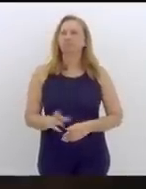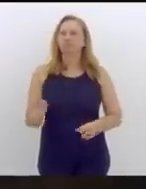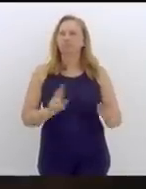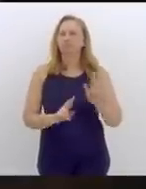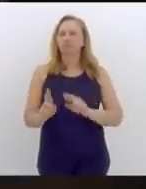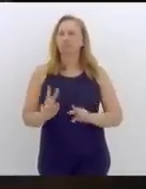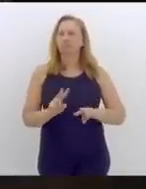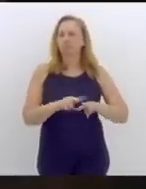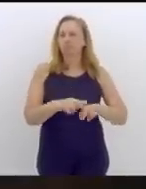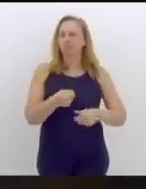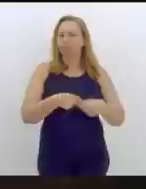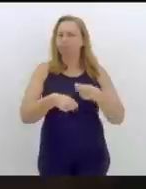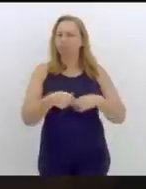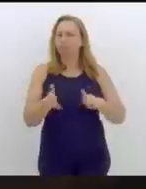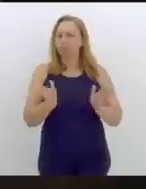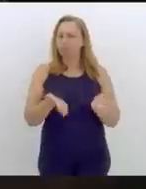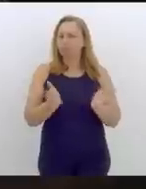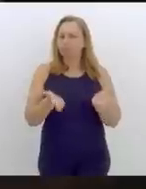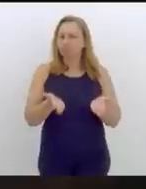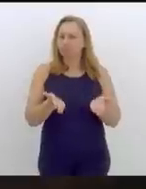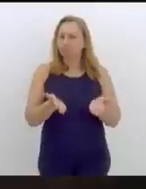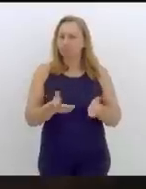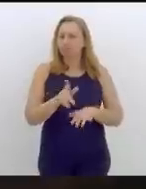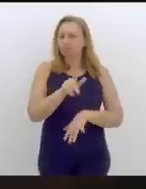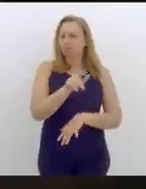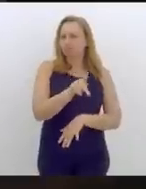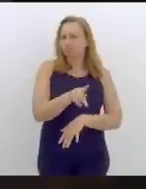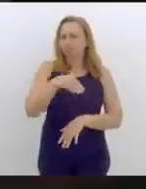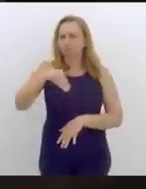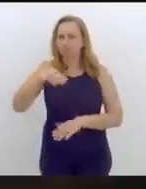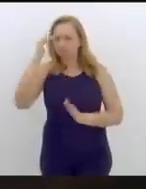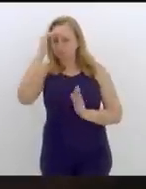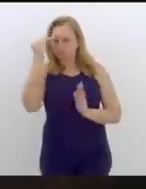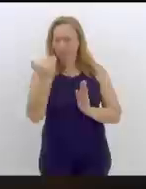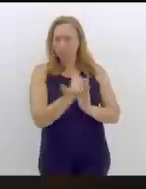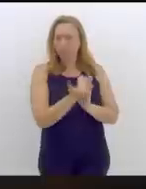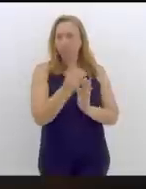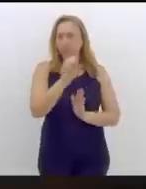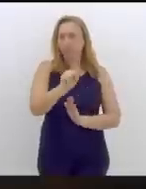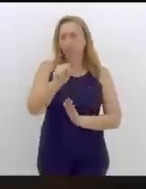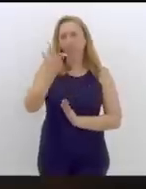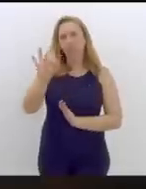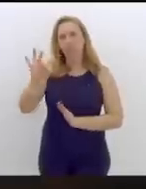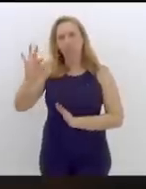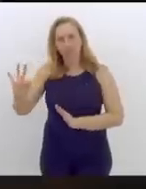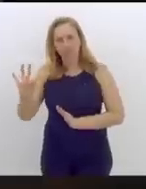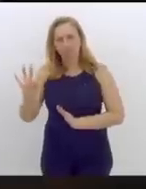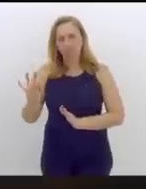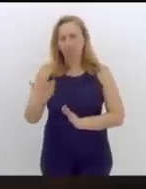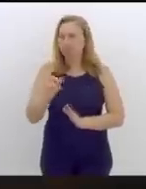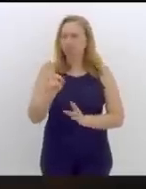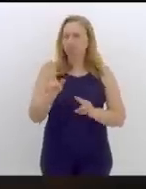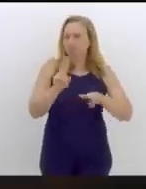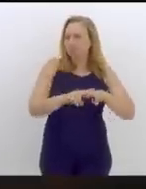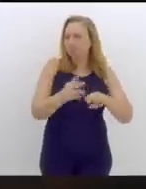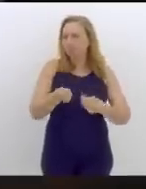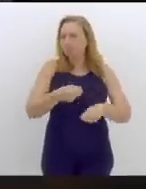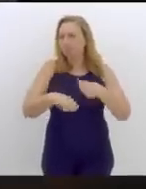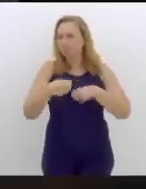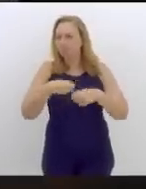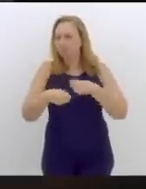à prisão administrativa hoje a PM cumpre a determinação do STF Então nós não temos prisão administrativa